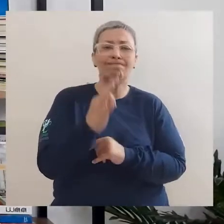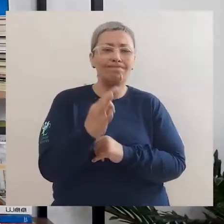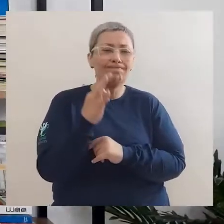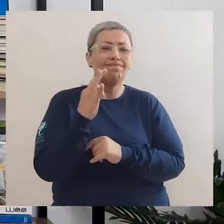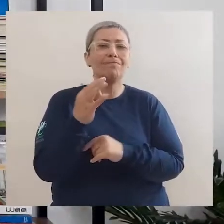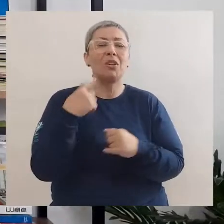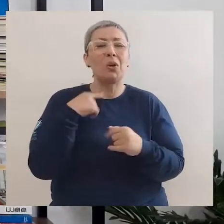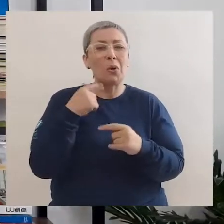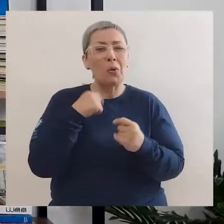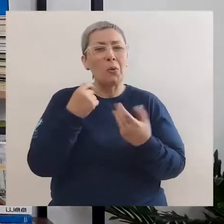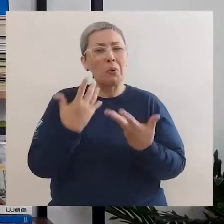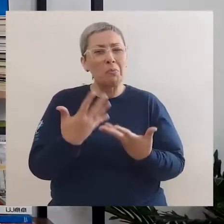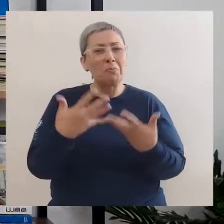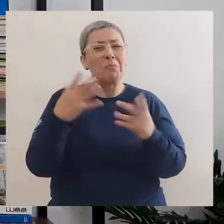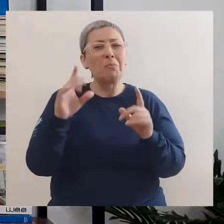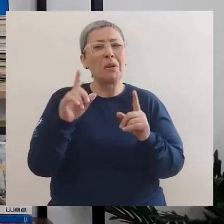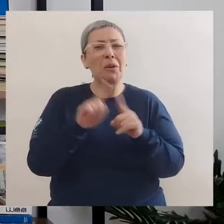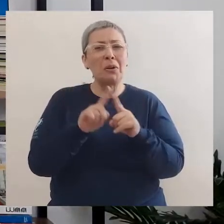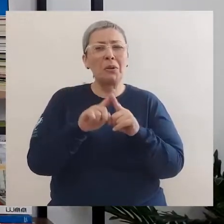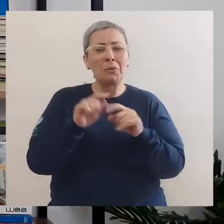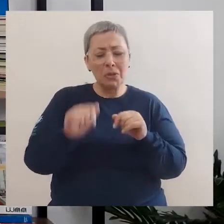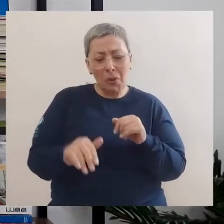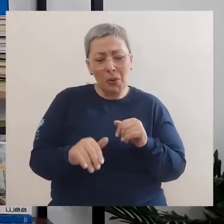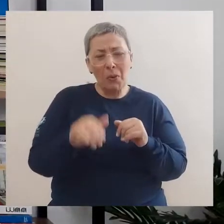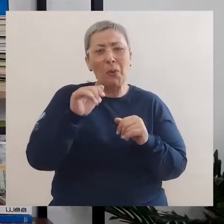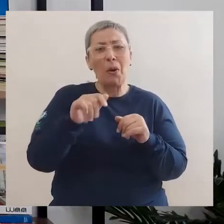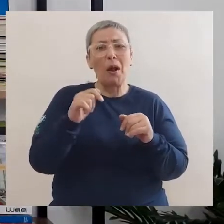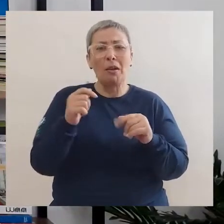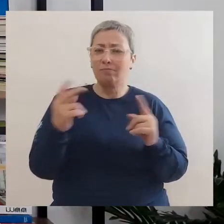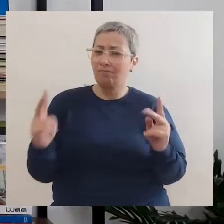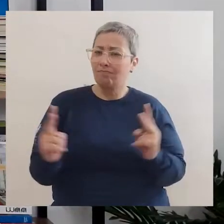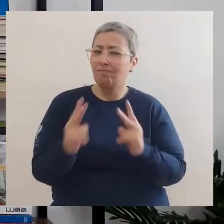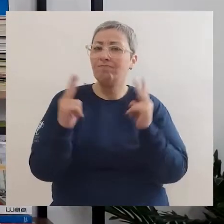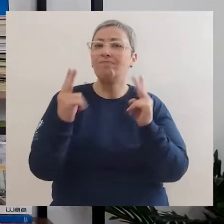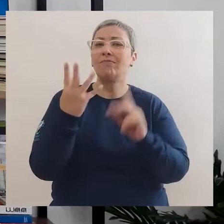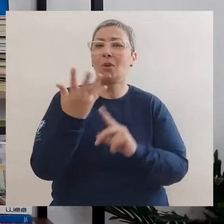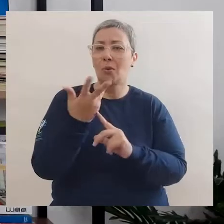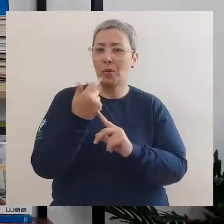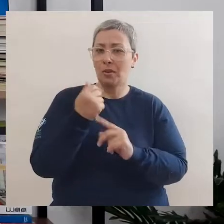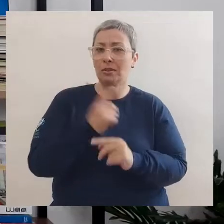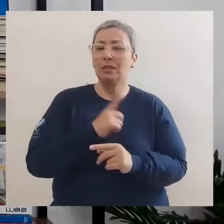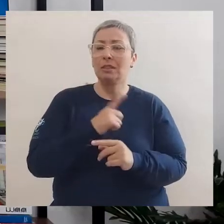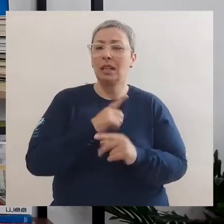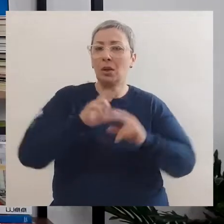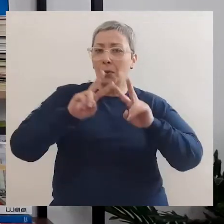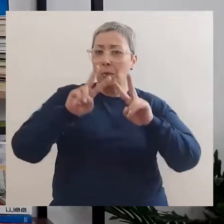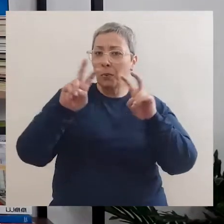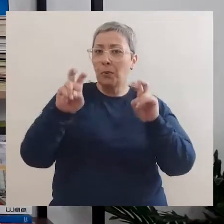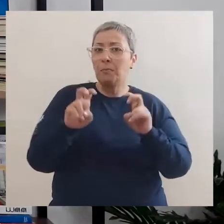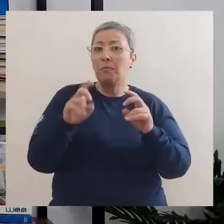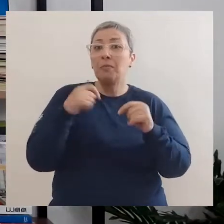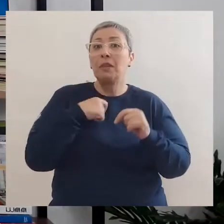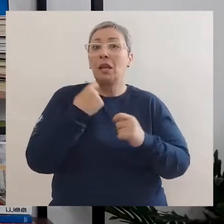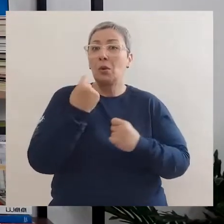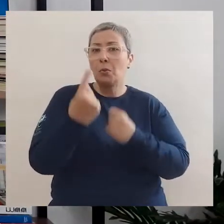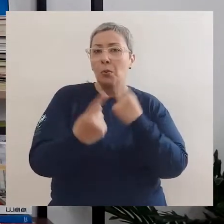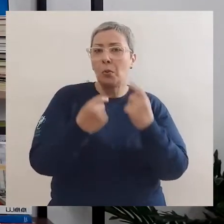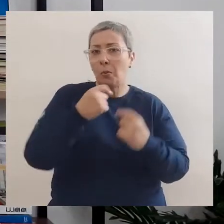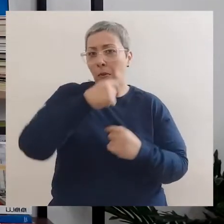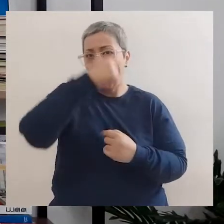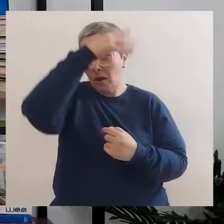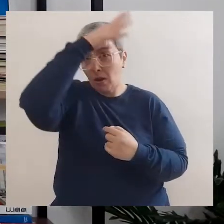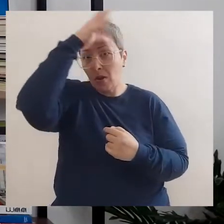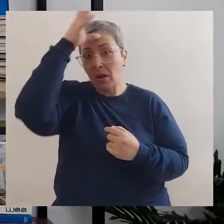crianças, desde cedo, têm contato com a arte. Olha que maravilha, olha como eles são, sabe? Desde cedo eles dão muito valor à